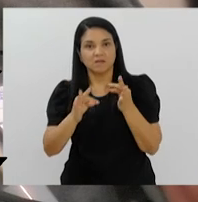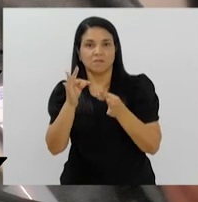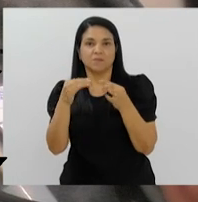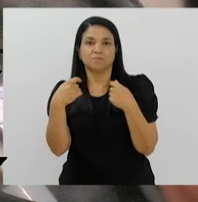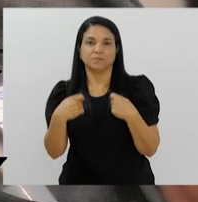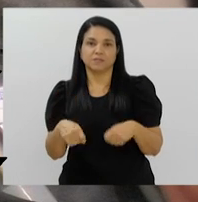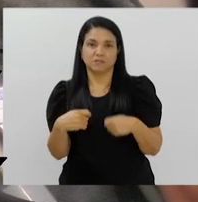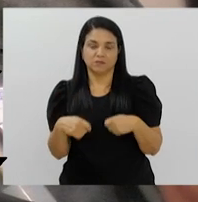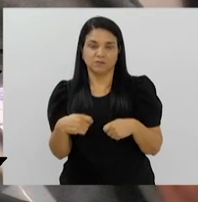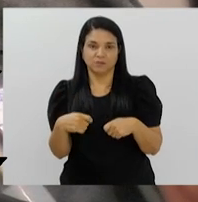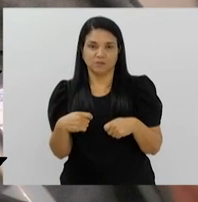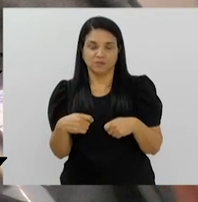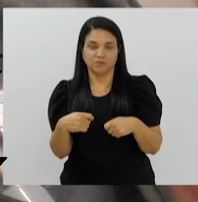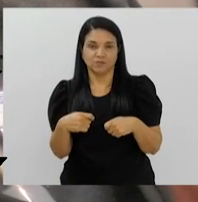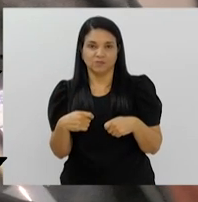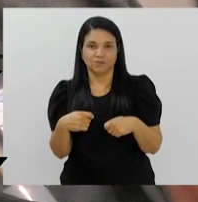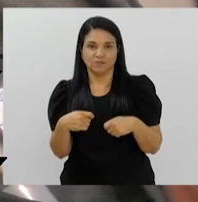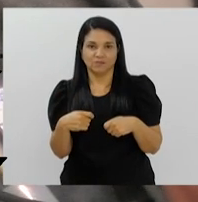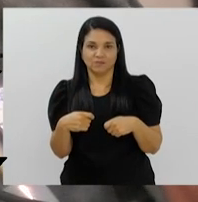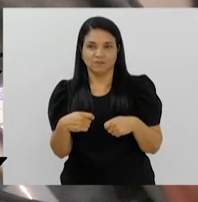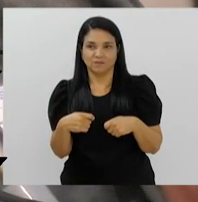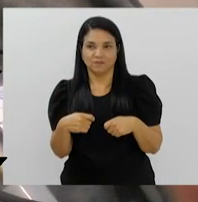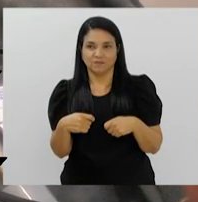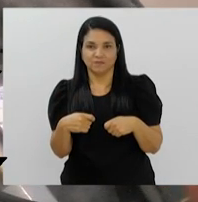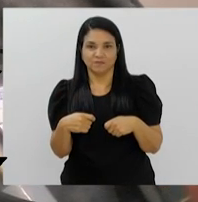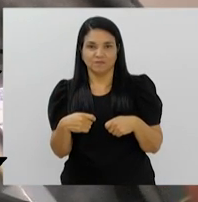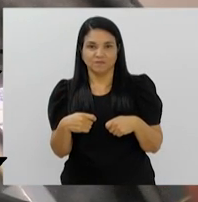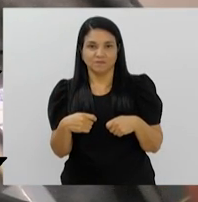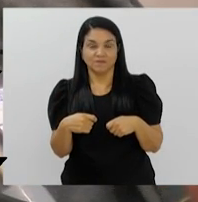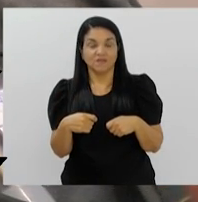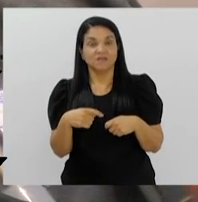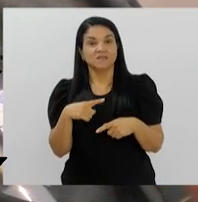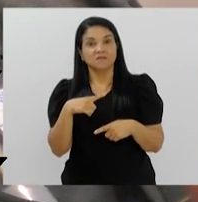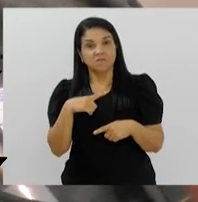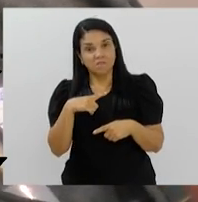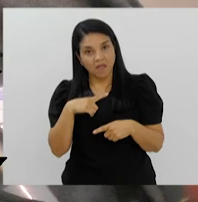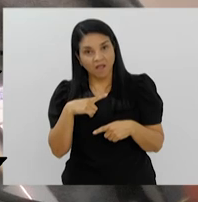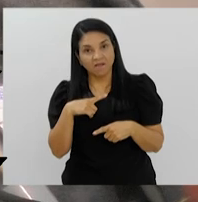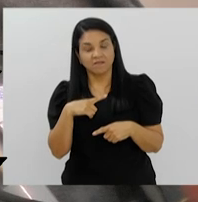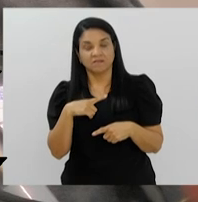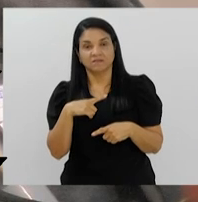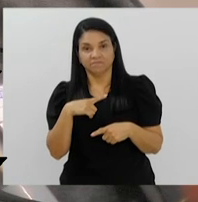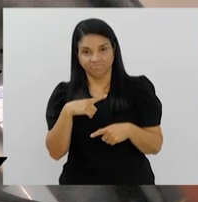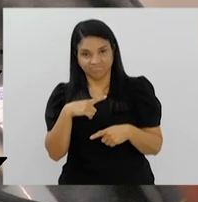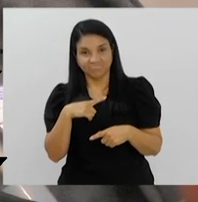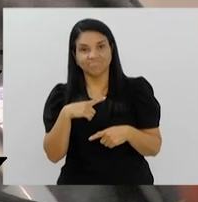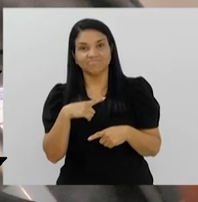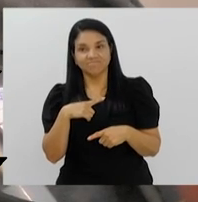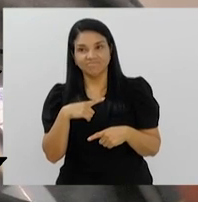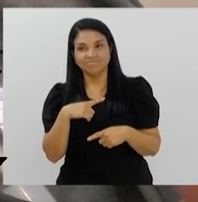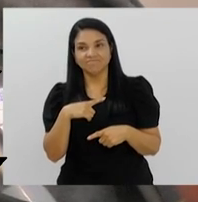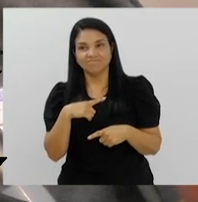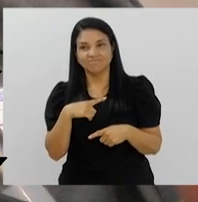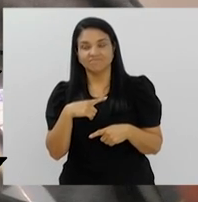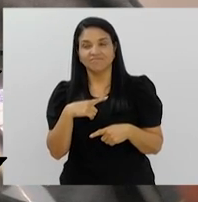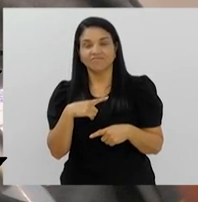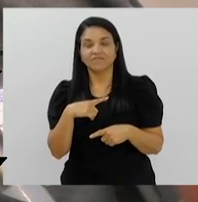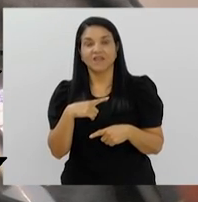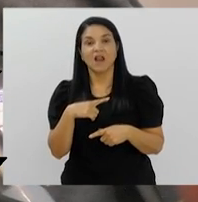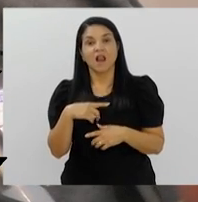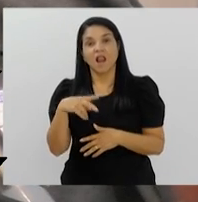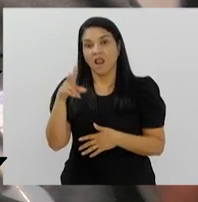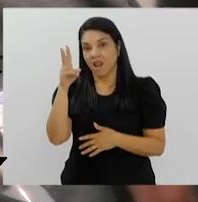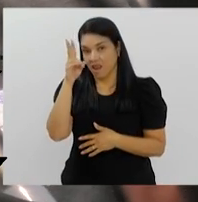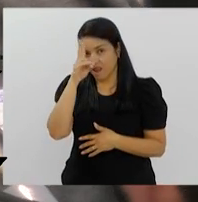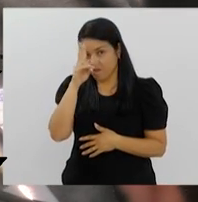tratamento somente isso Além disso tudo vale a pena lembrar